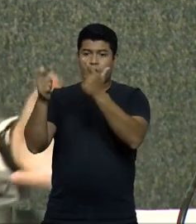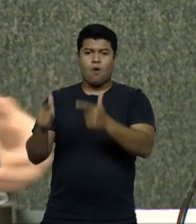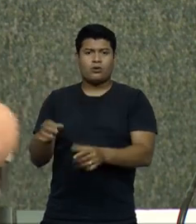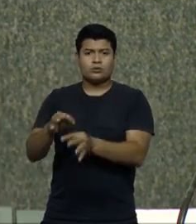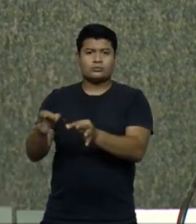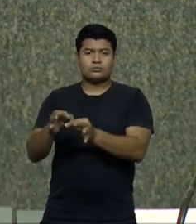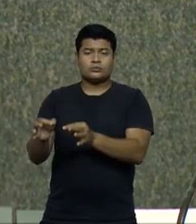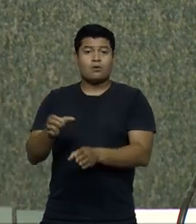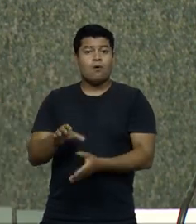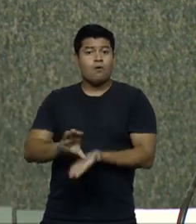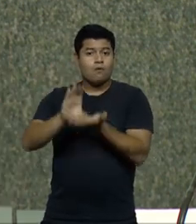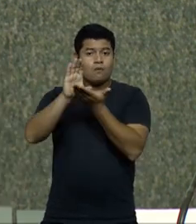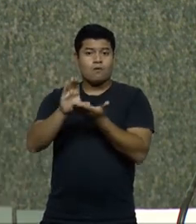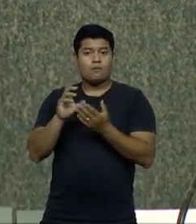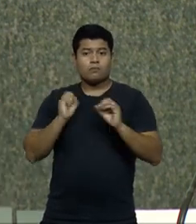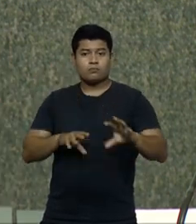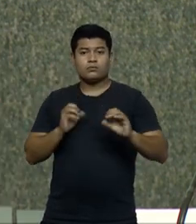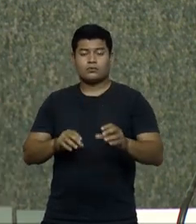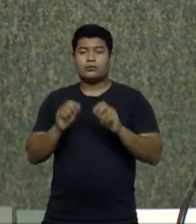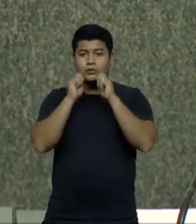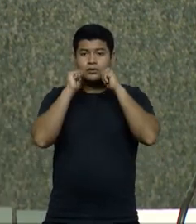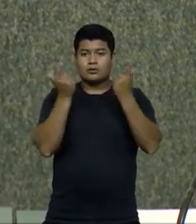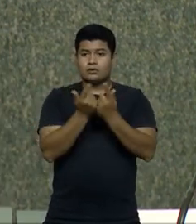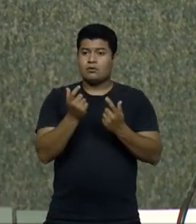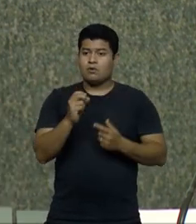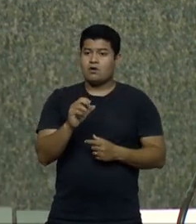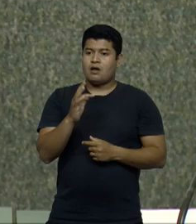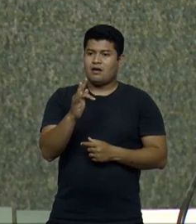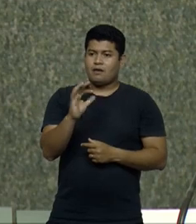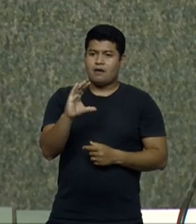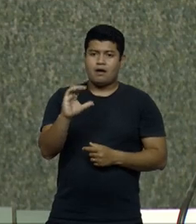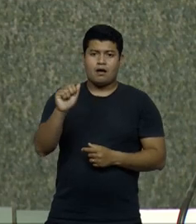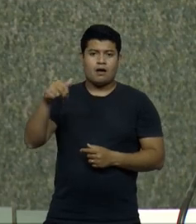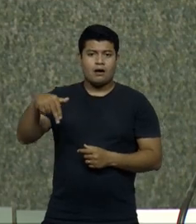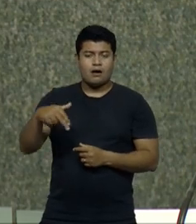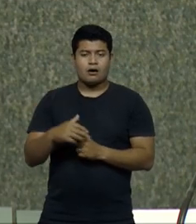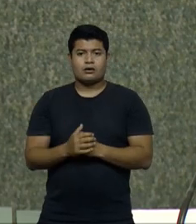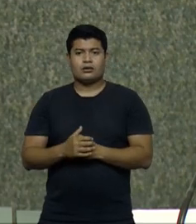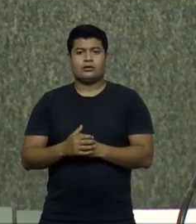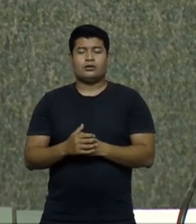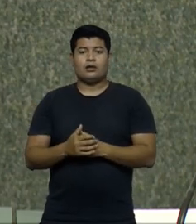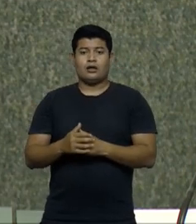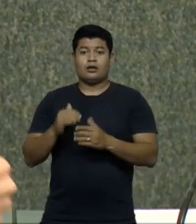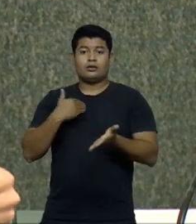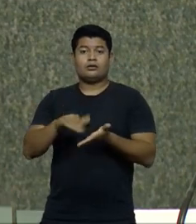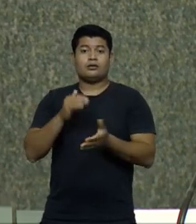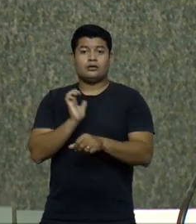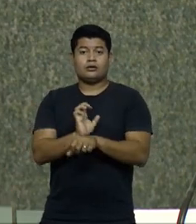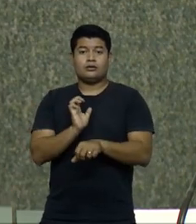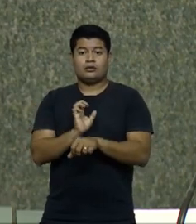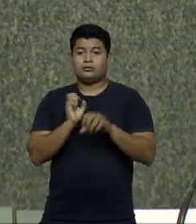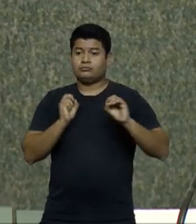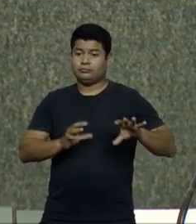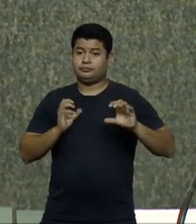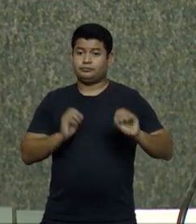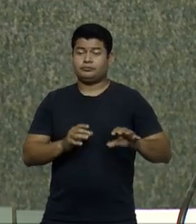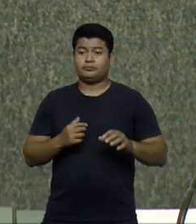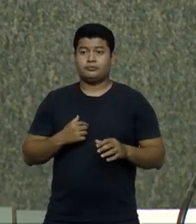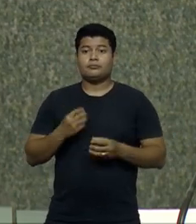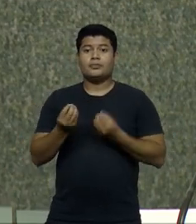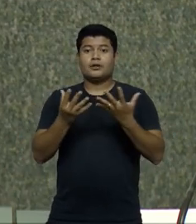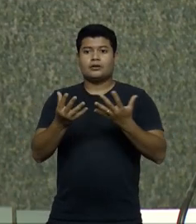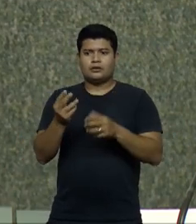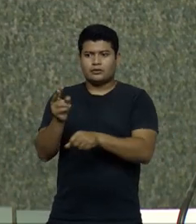educação Assembleia Legislativa undime feccan a prova secretaria de educação para fazer esse monitoramento acompanhamento